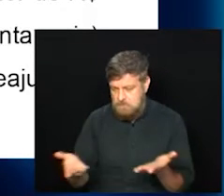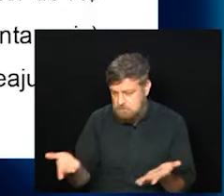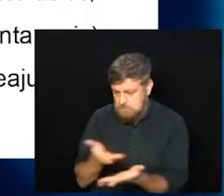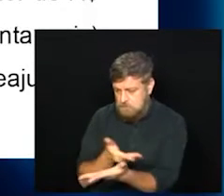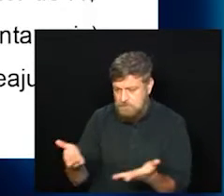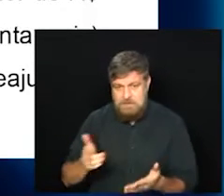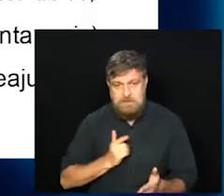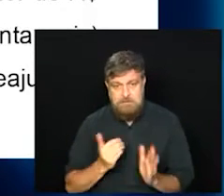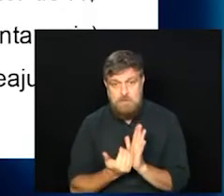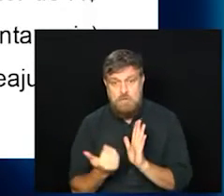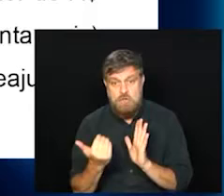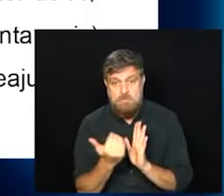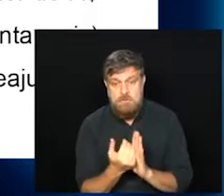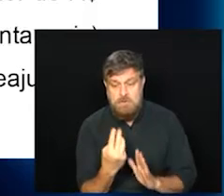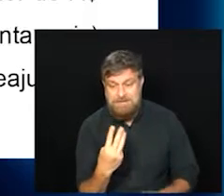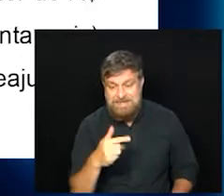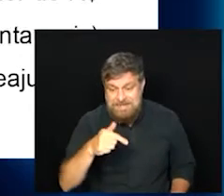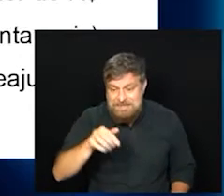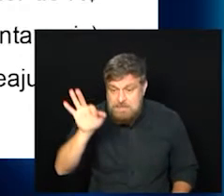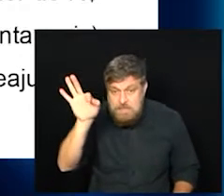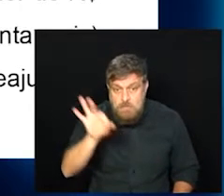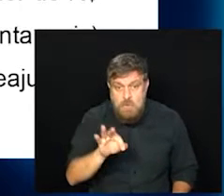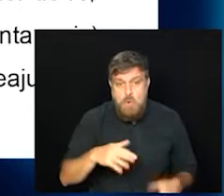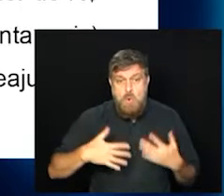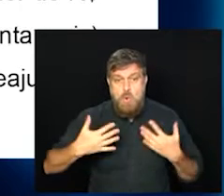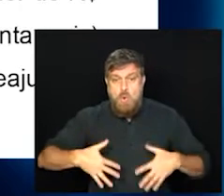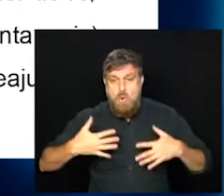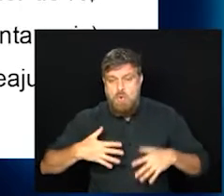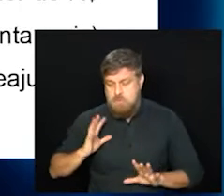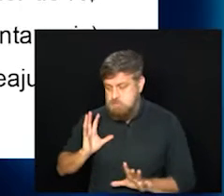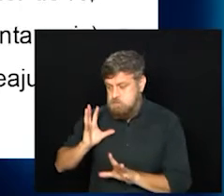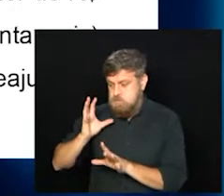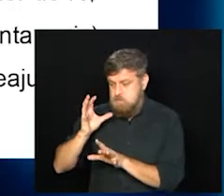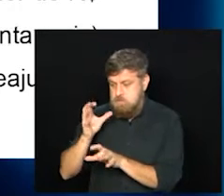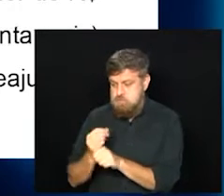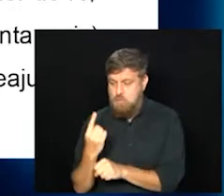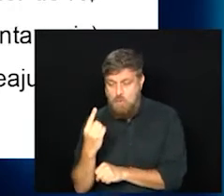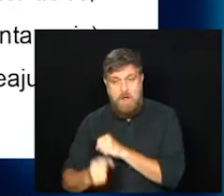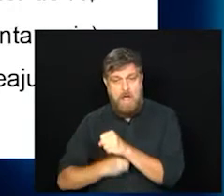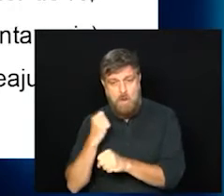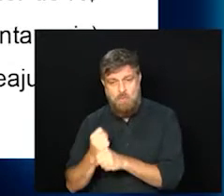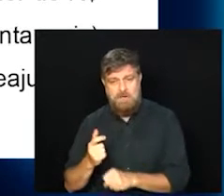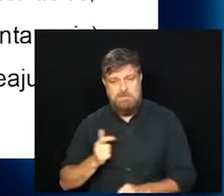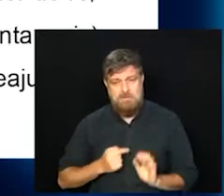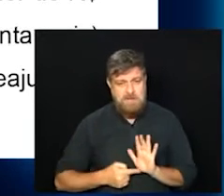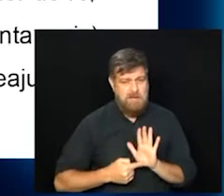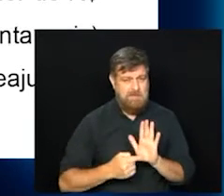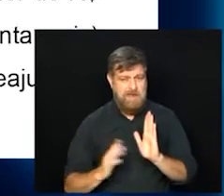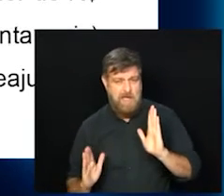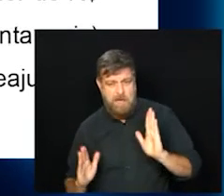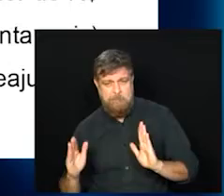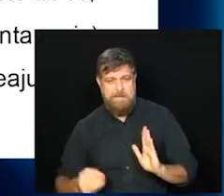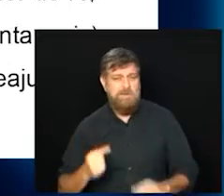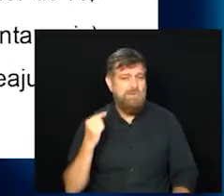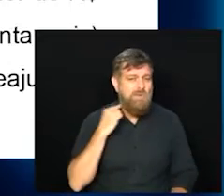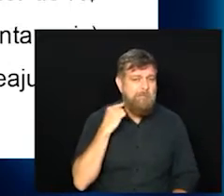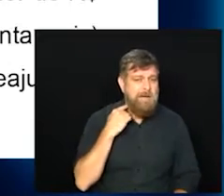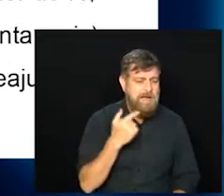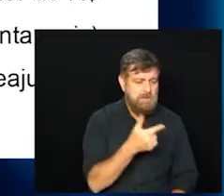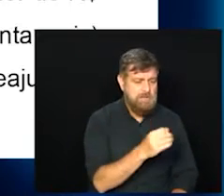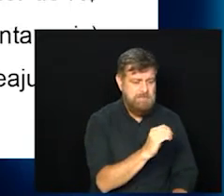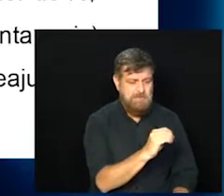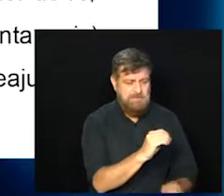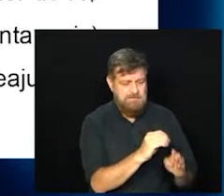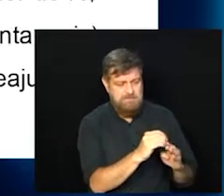registrou alta de 37% no acumulado de 12 meses, considerando o período de maio de 2020